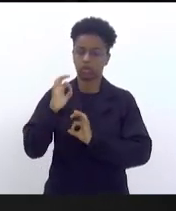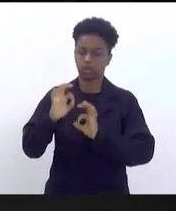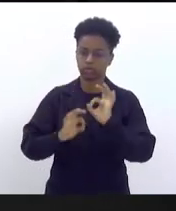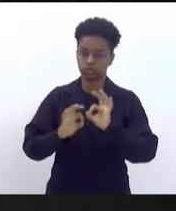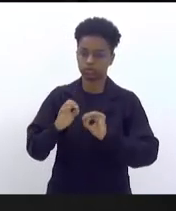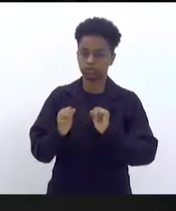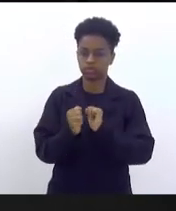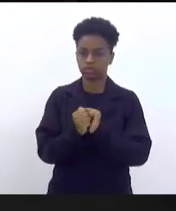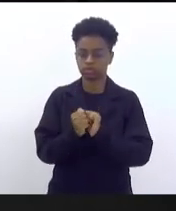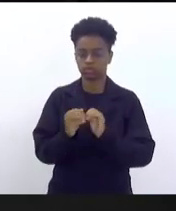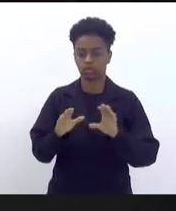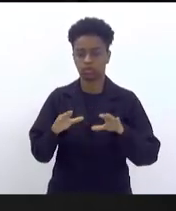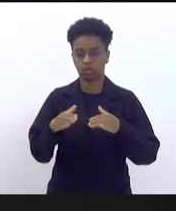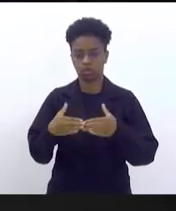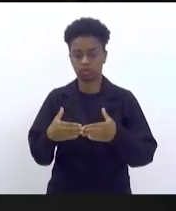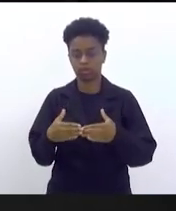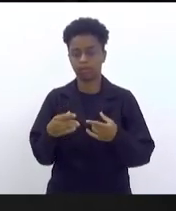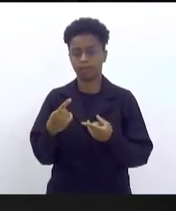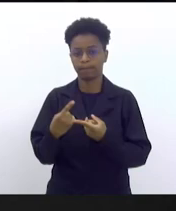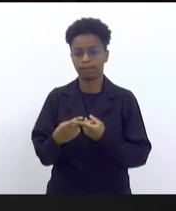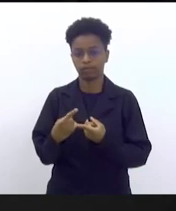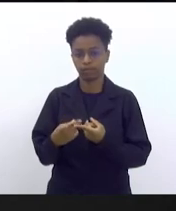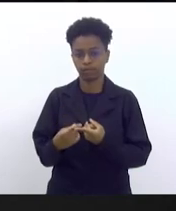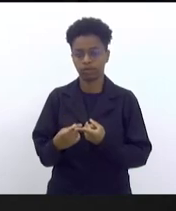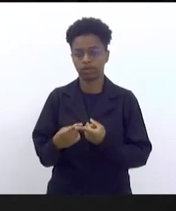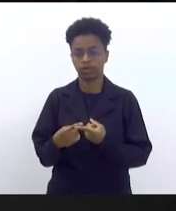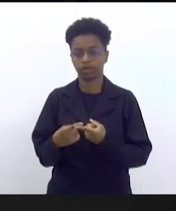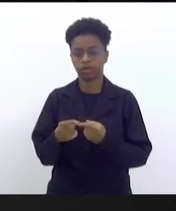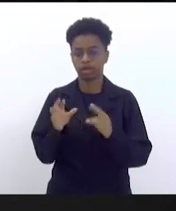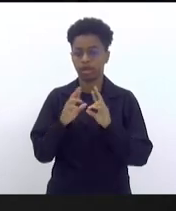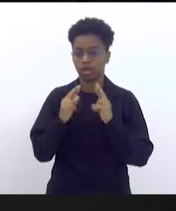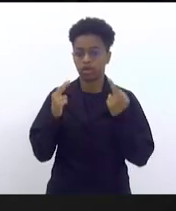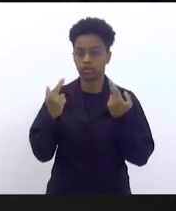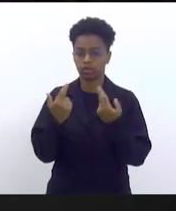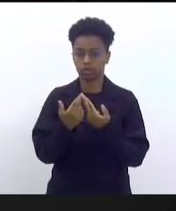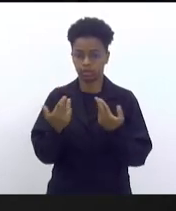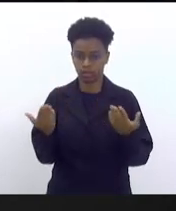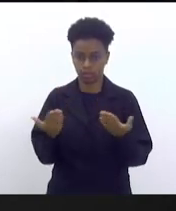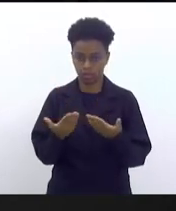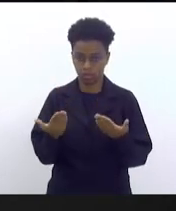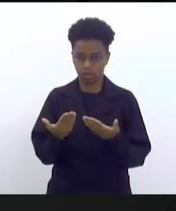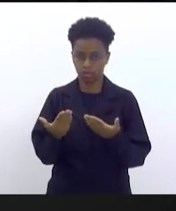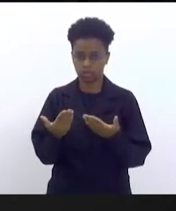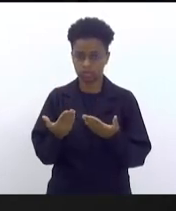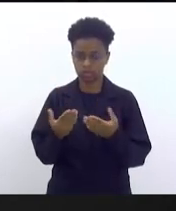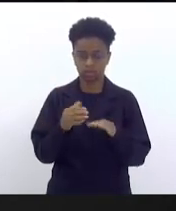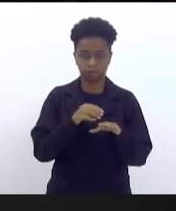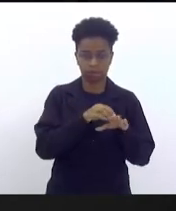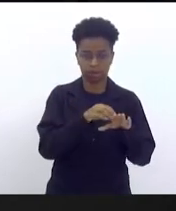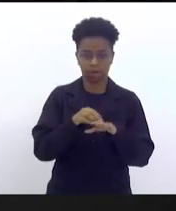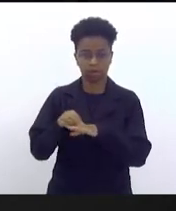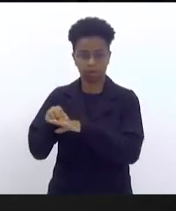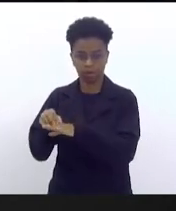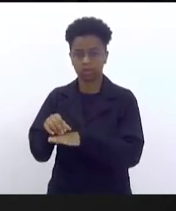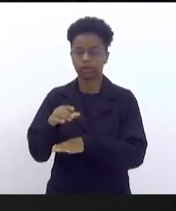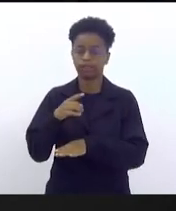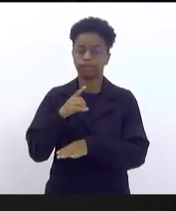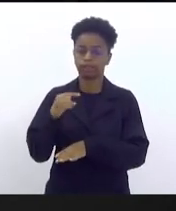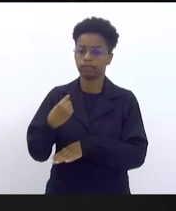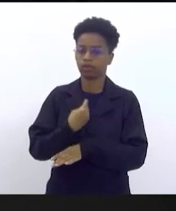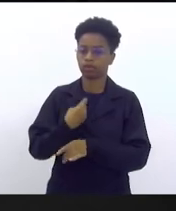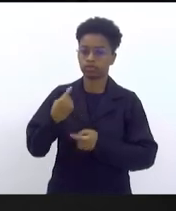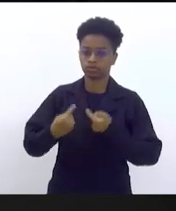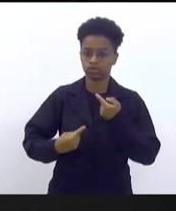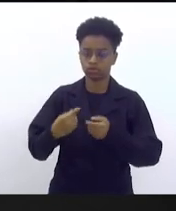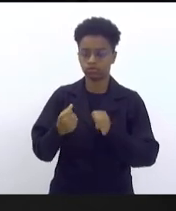nossa comissão até porque essa reunião essa audiência Itinerante foram deliberada nas reuniões que nós